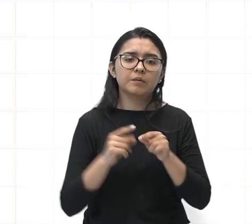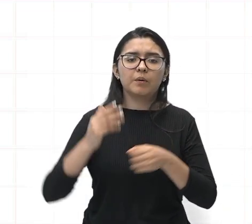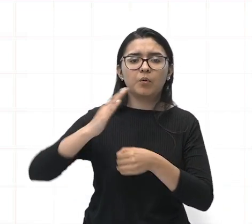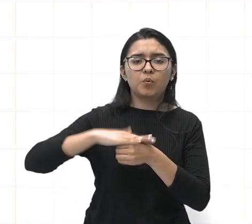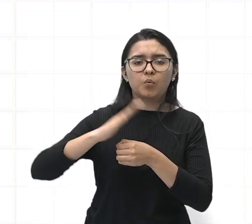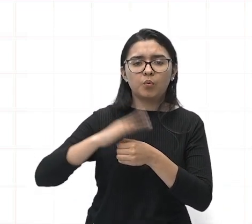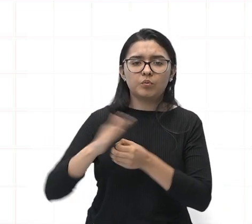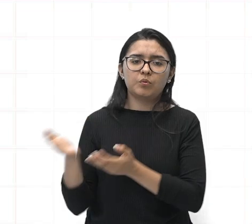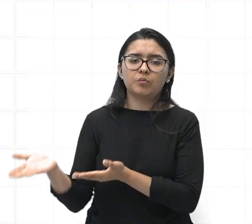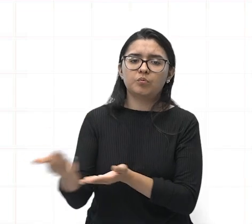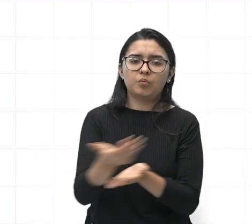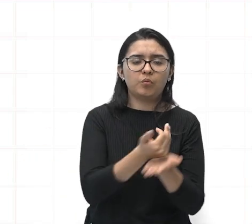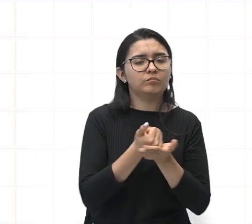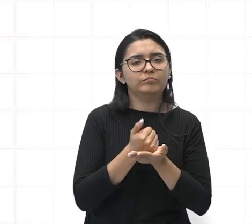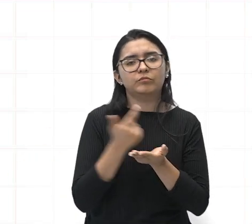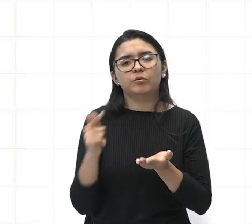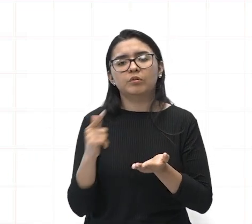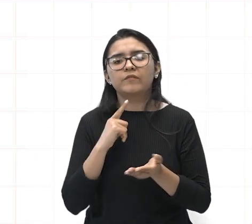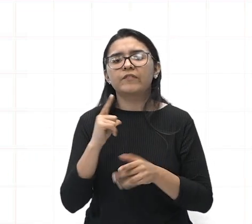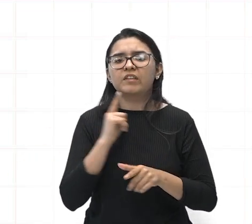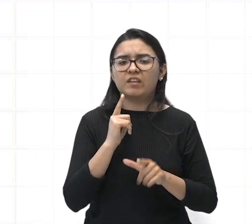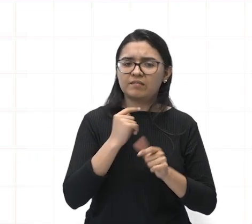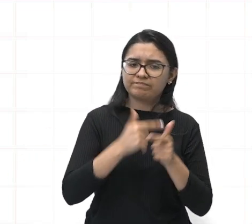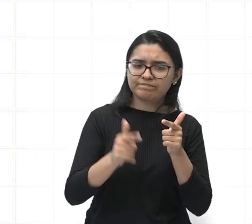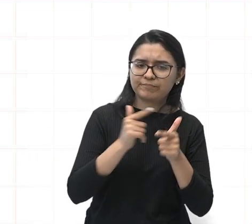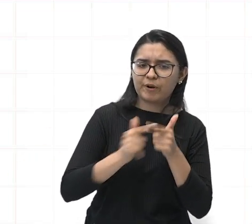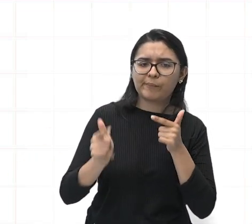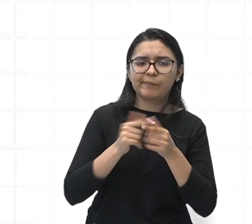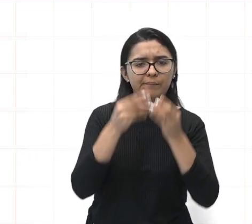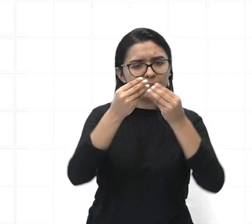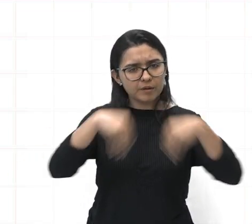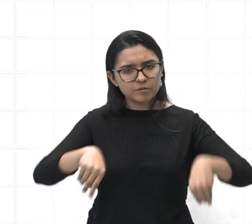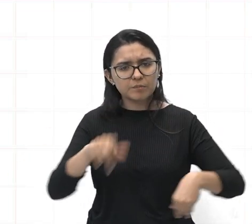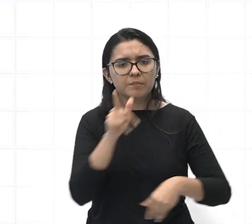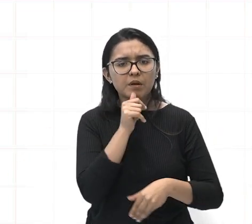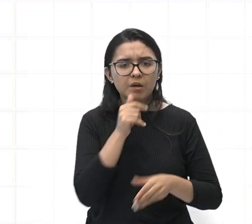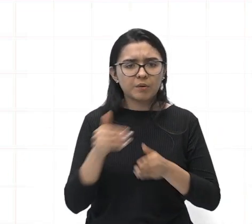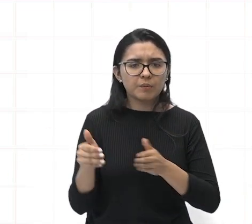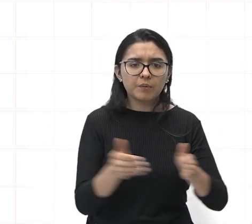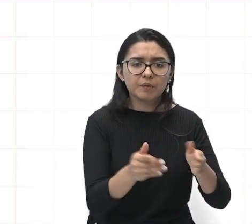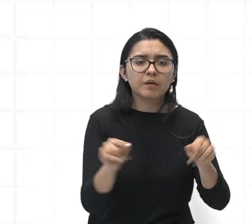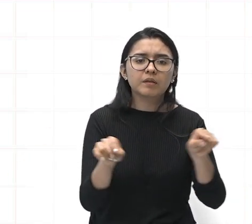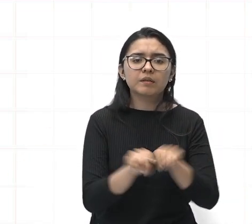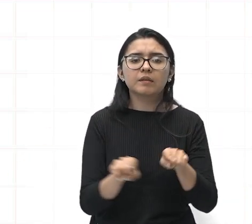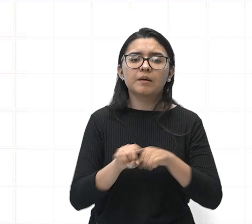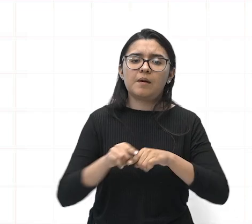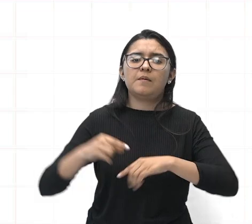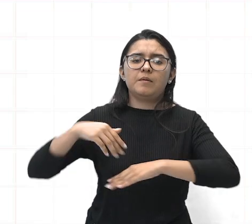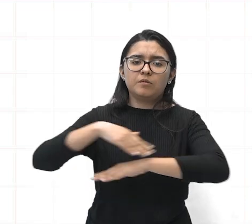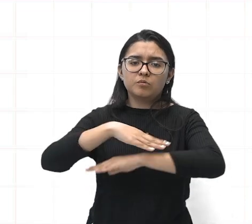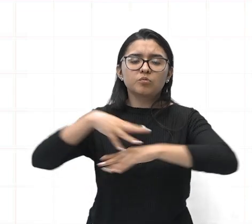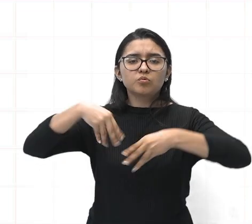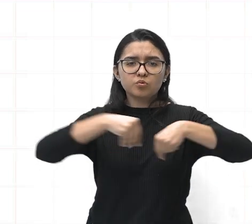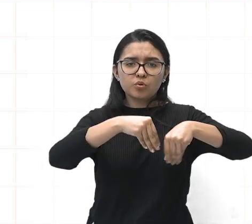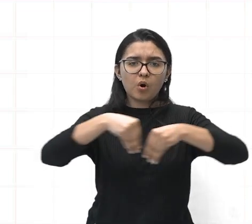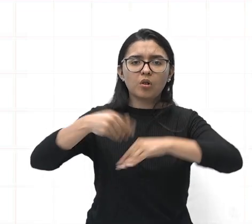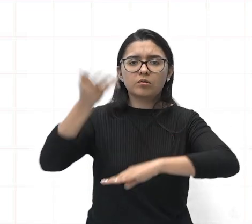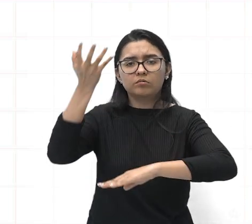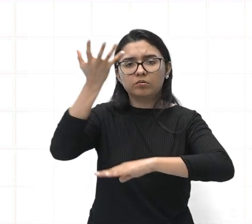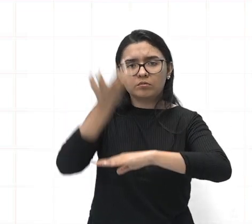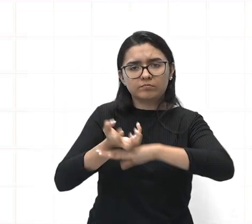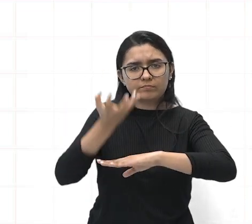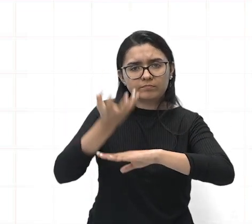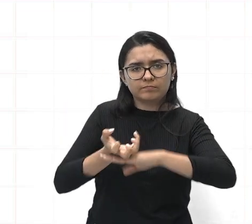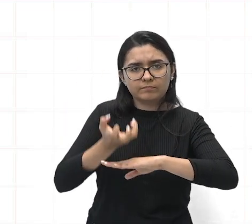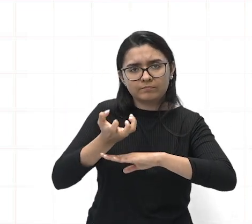não coletados também vai ocasionar muitos problemas para os rios urbanos, e a hipermeabilização do solo, que também